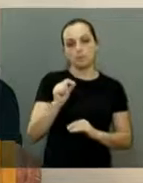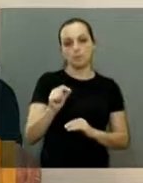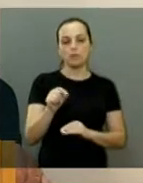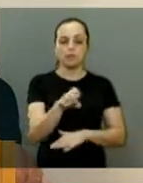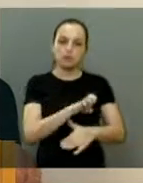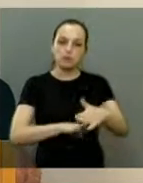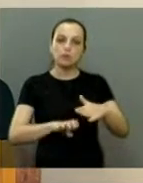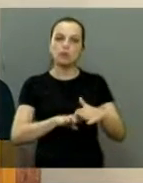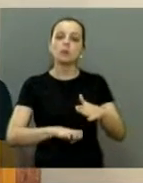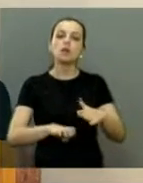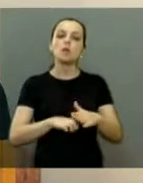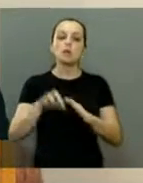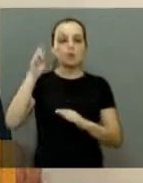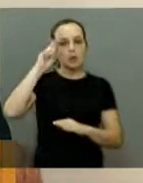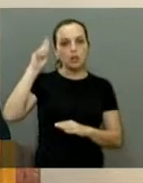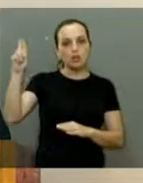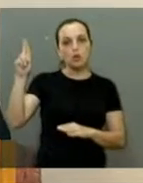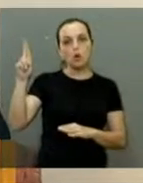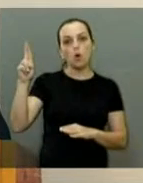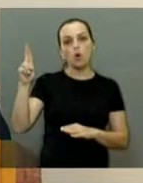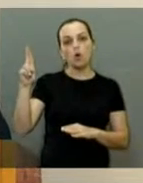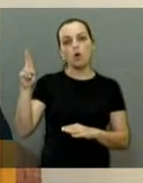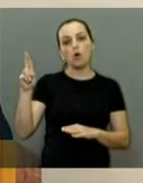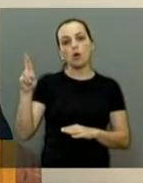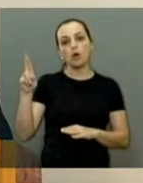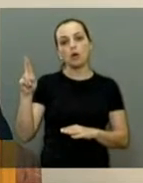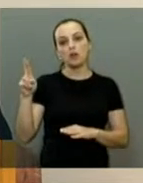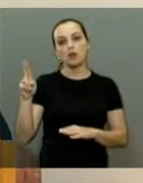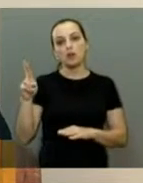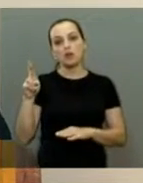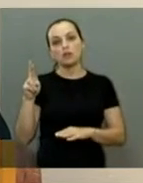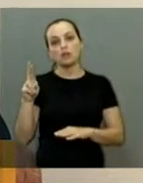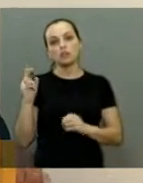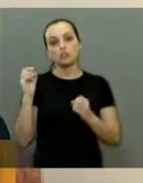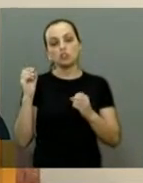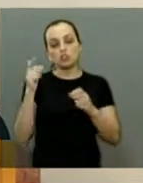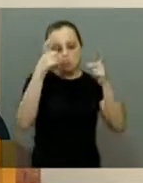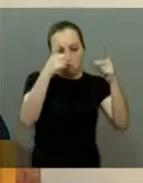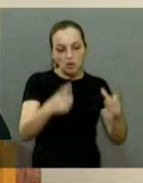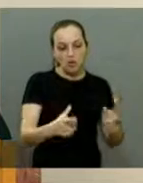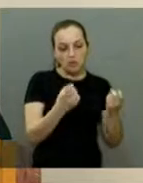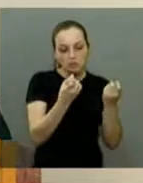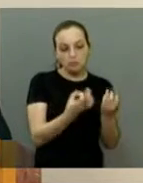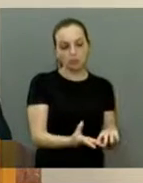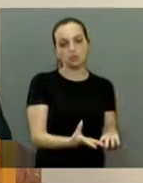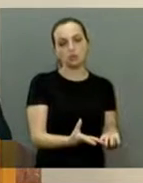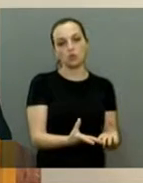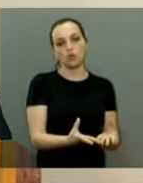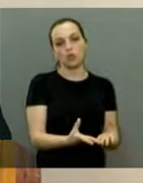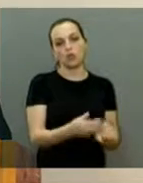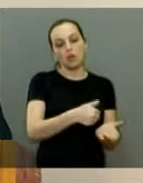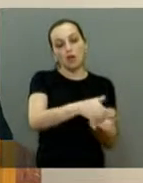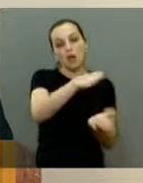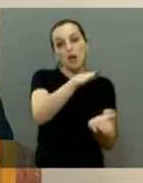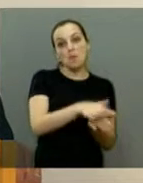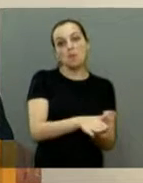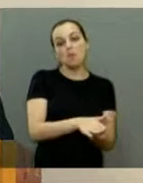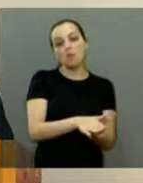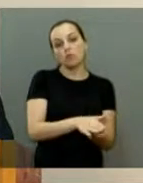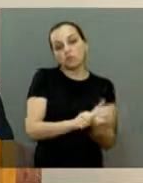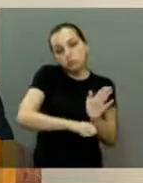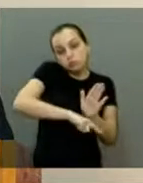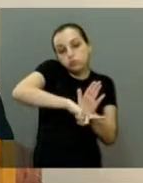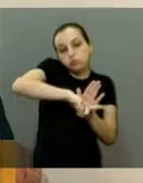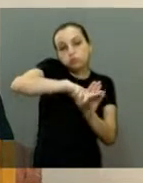que são proprietários de empreendimentos nosso município também está abandonado a multa tem que ser muito alta o local